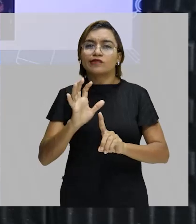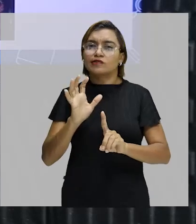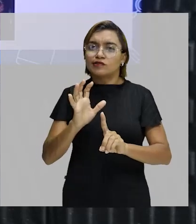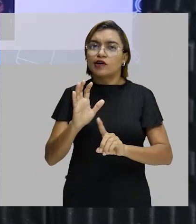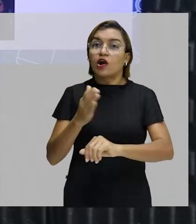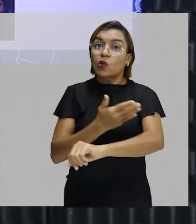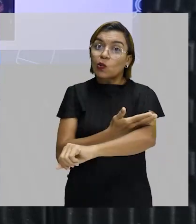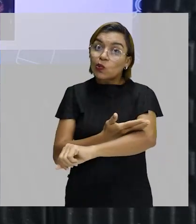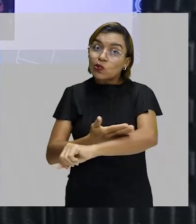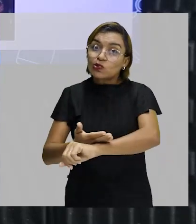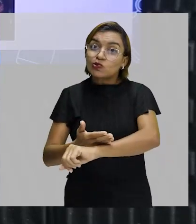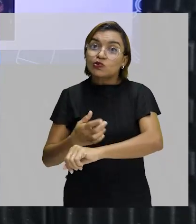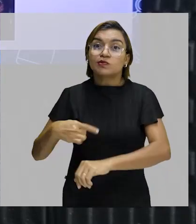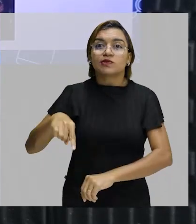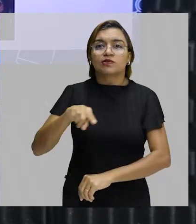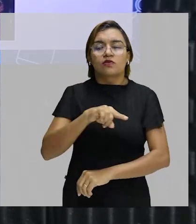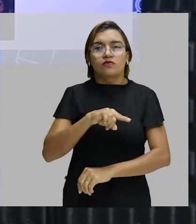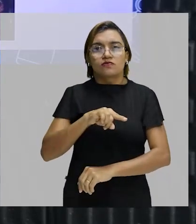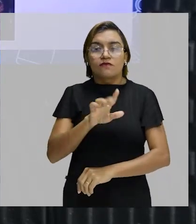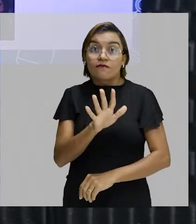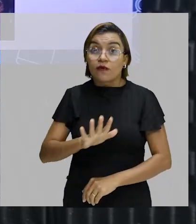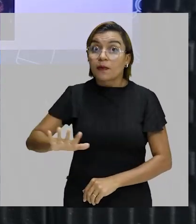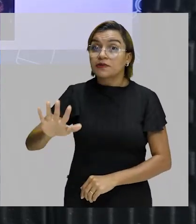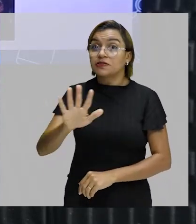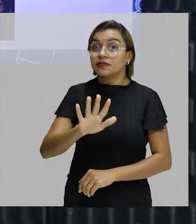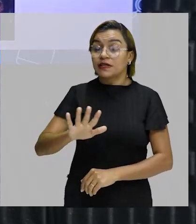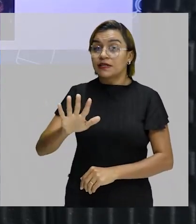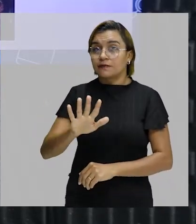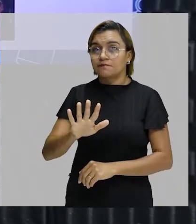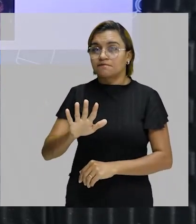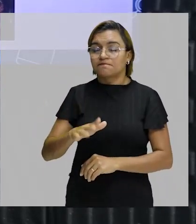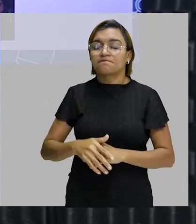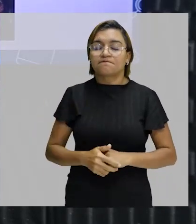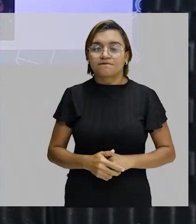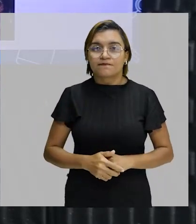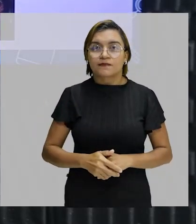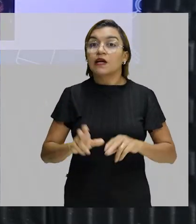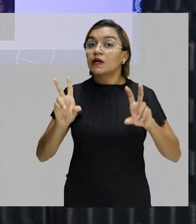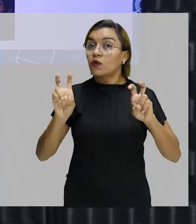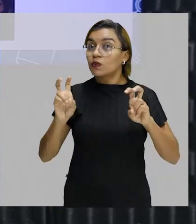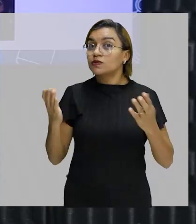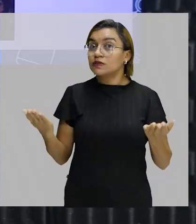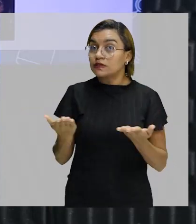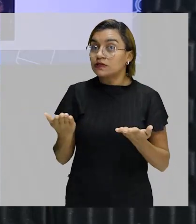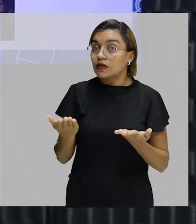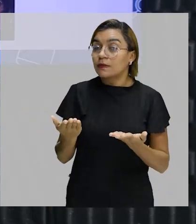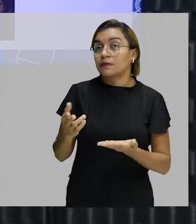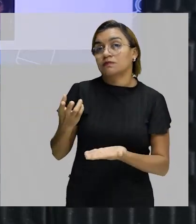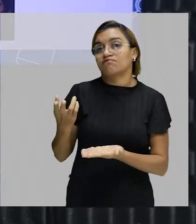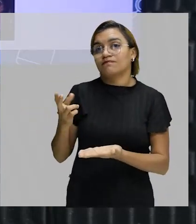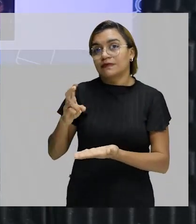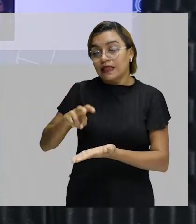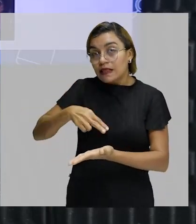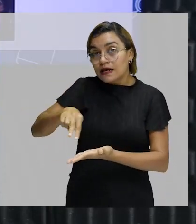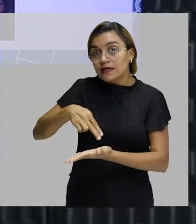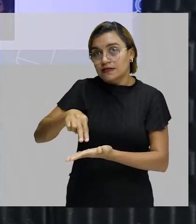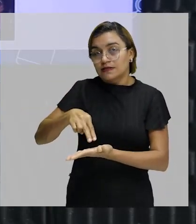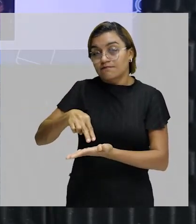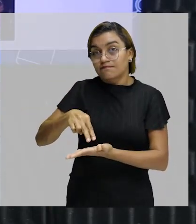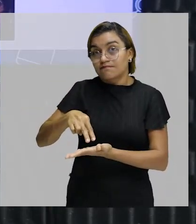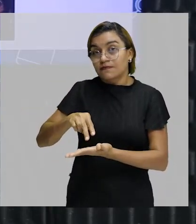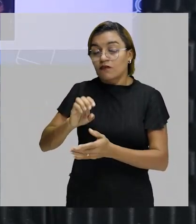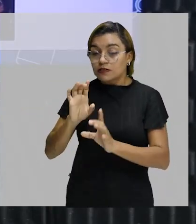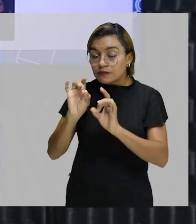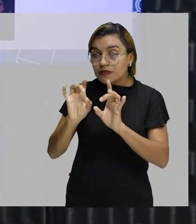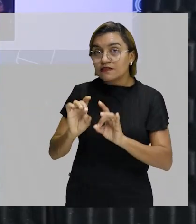isso de forma geral. Aqui, como eu estou falando de dança, eu vou especificar em relação à dança. Nós iremos ver que o Brasil tem danças